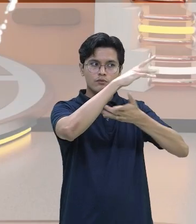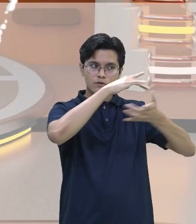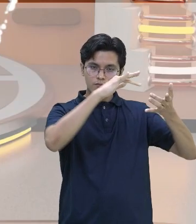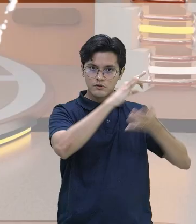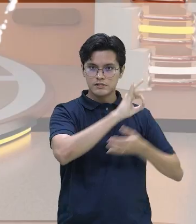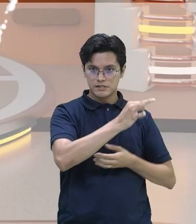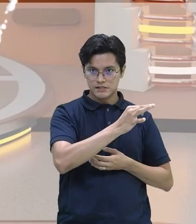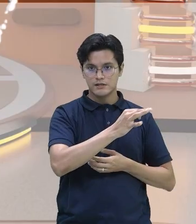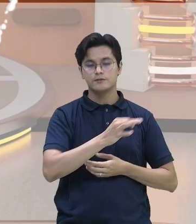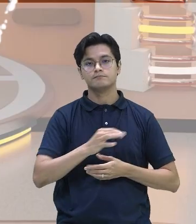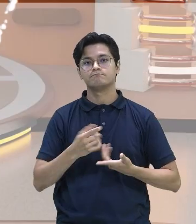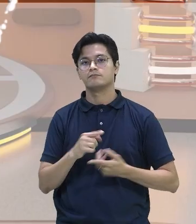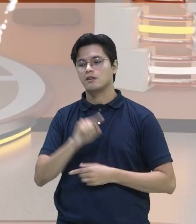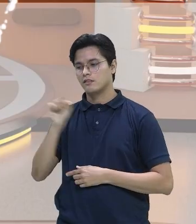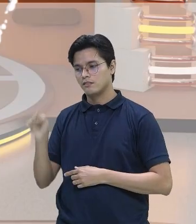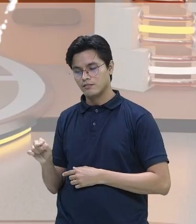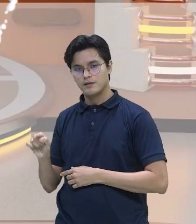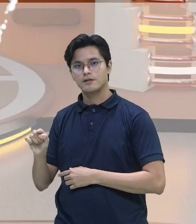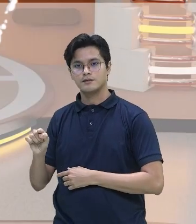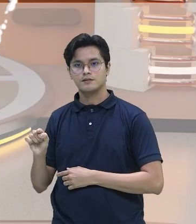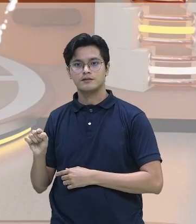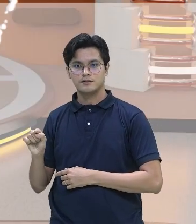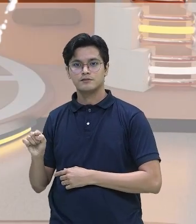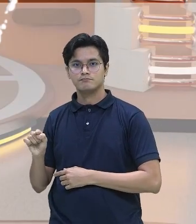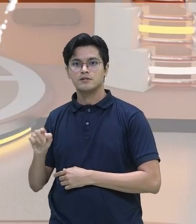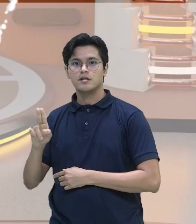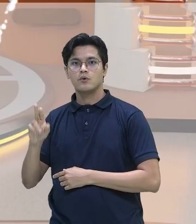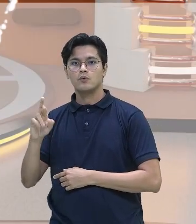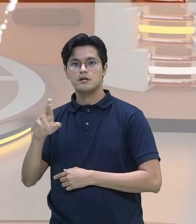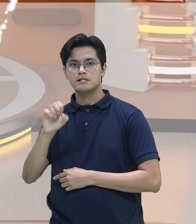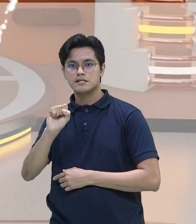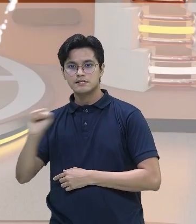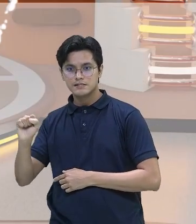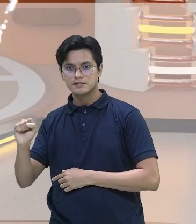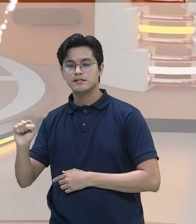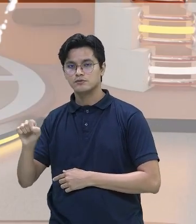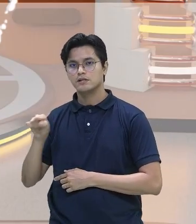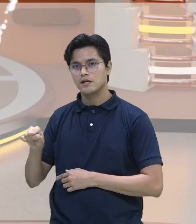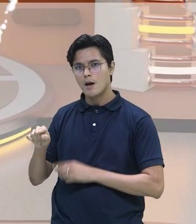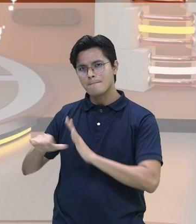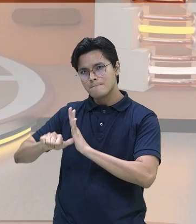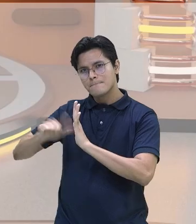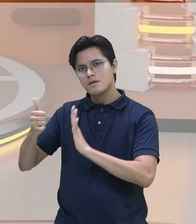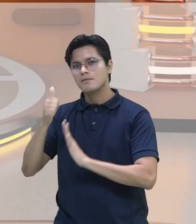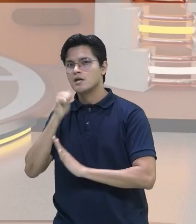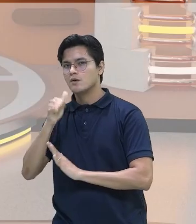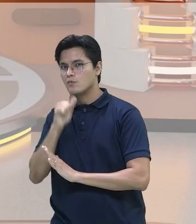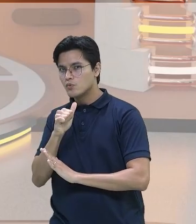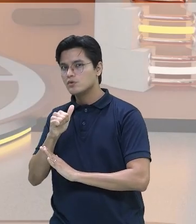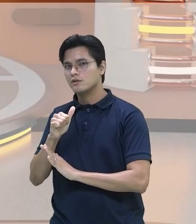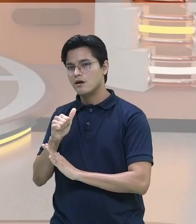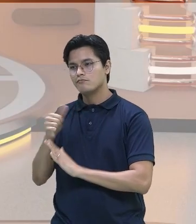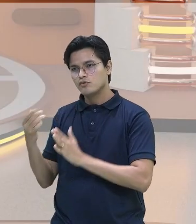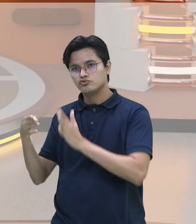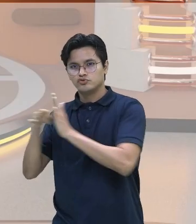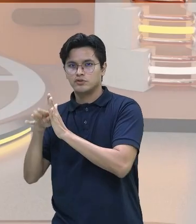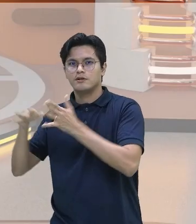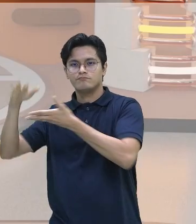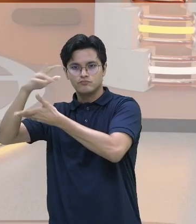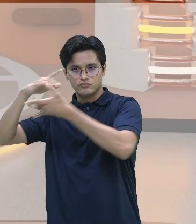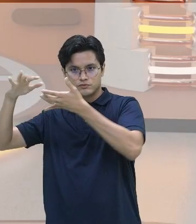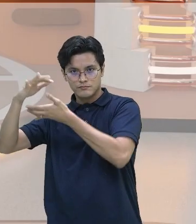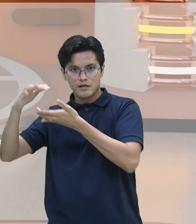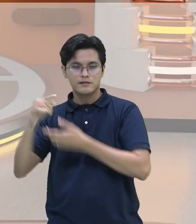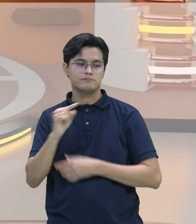Tereshkova, né, que é a primeira mulher a ir para o espaço, ali pelo lado soviético. E em 69, Neil Armstrong